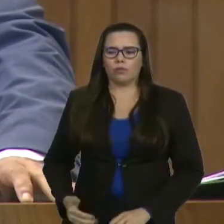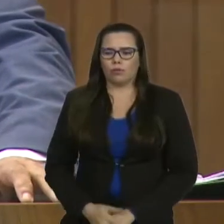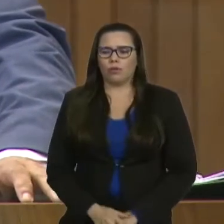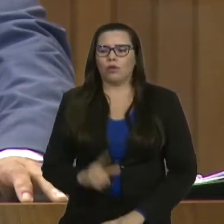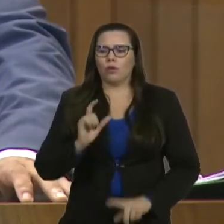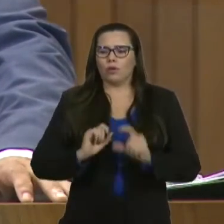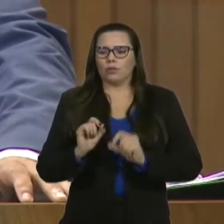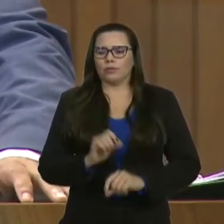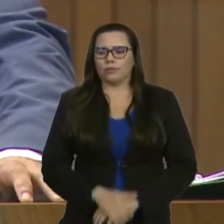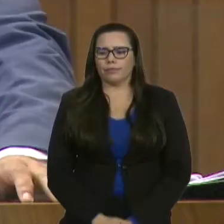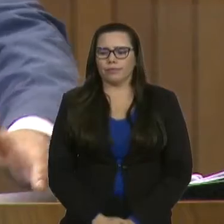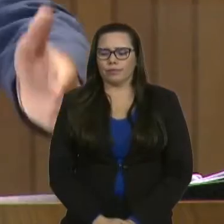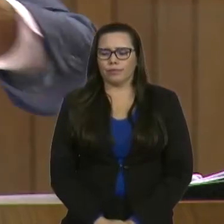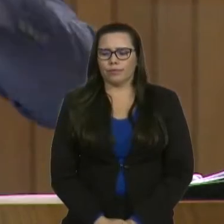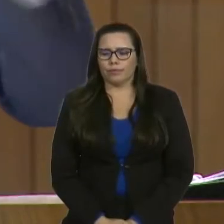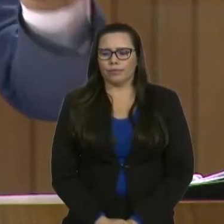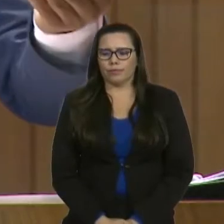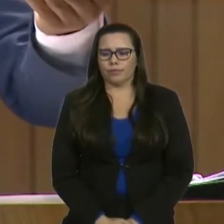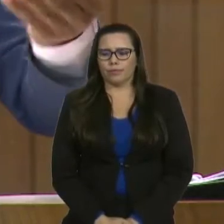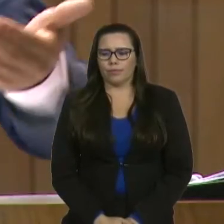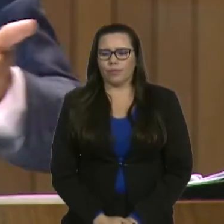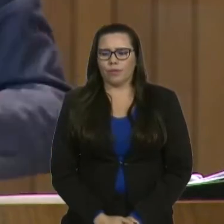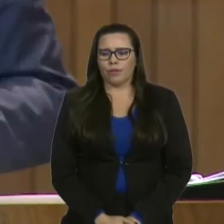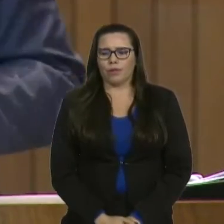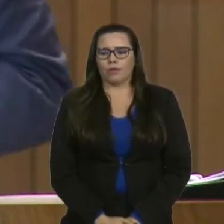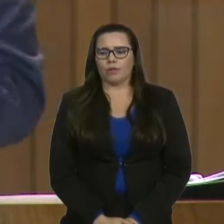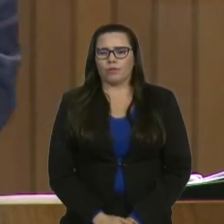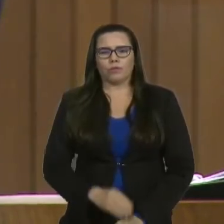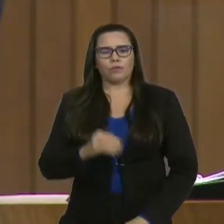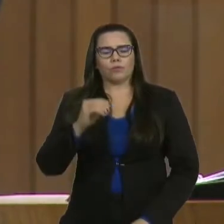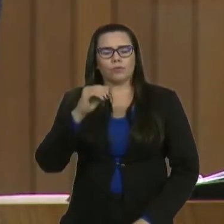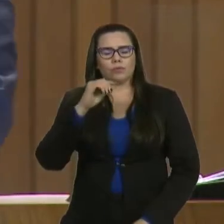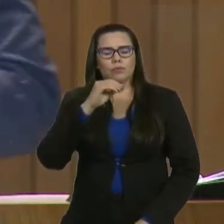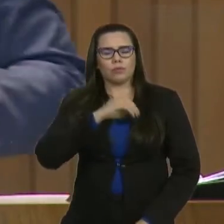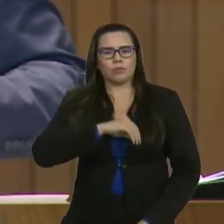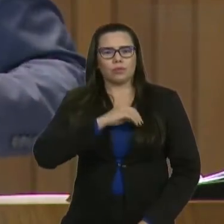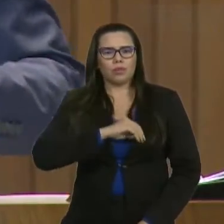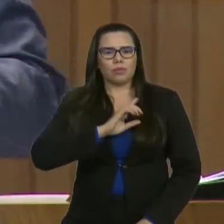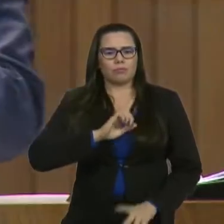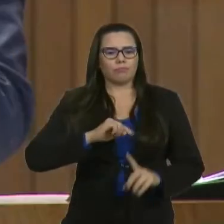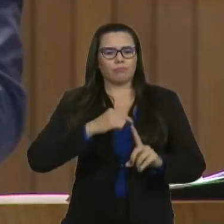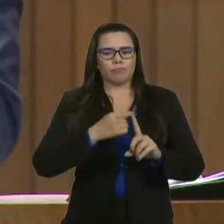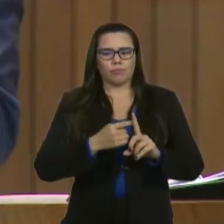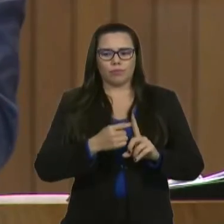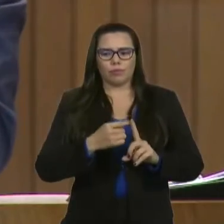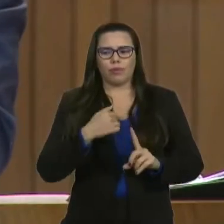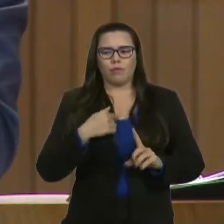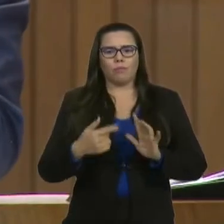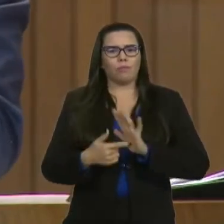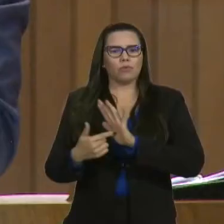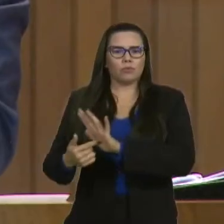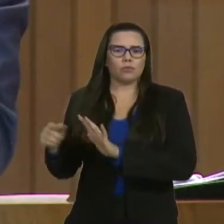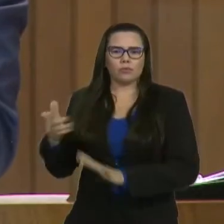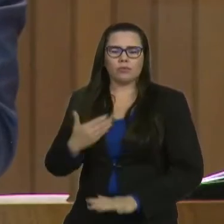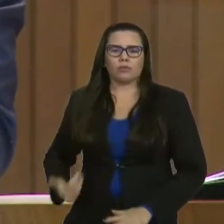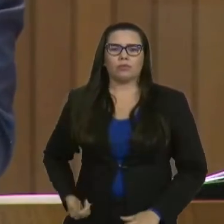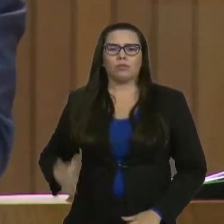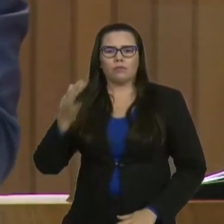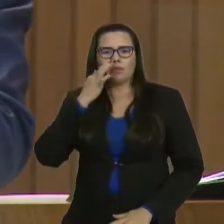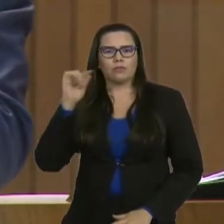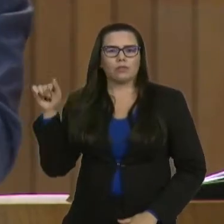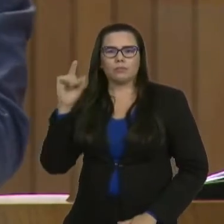reajuste único Ligar para os professores e nós mostramos aqui o ganhador pode tava mentindo